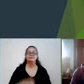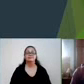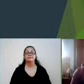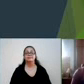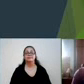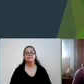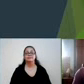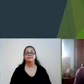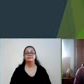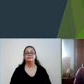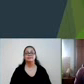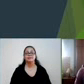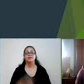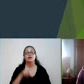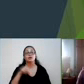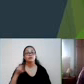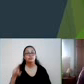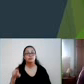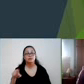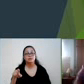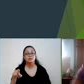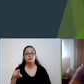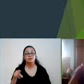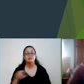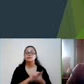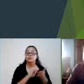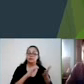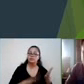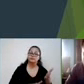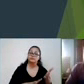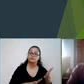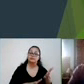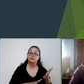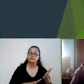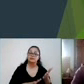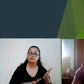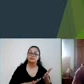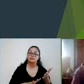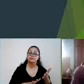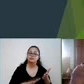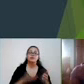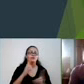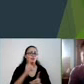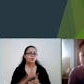Mas ok, vocês vão se deparar com alguns exercícios do tipo